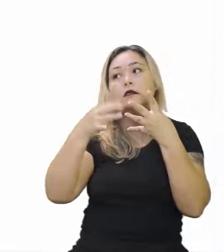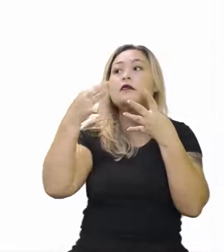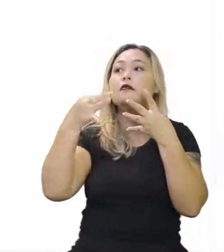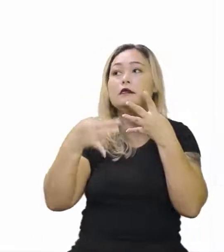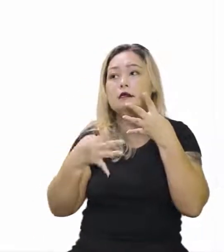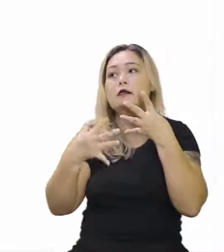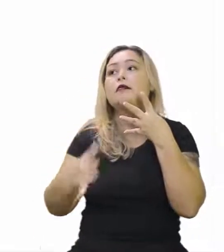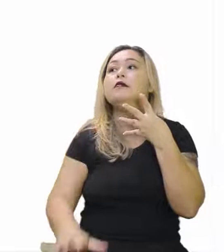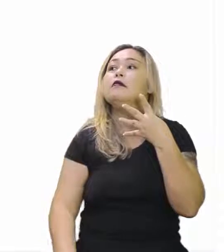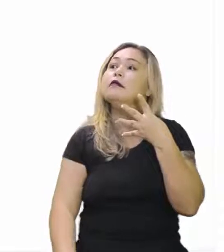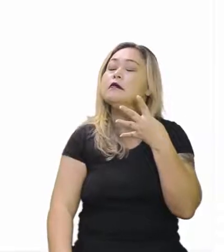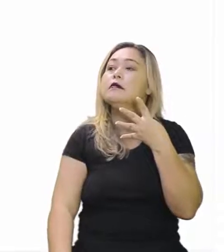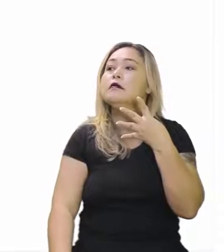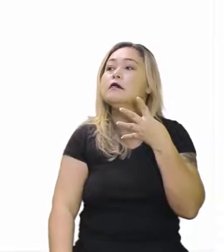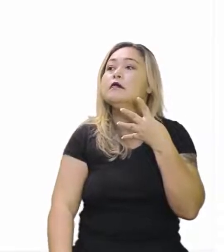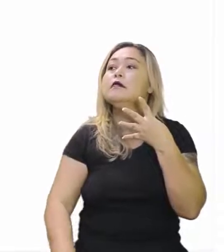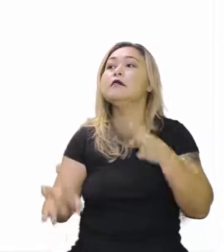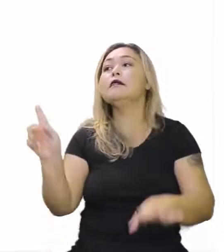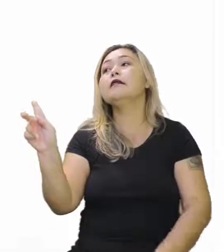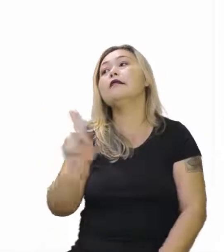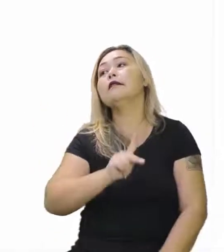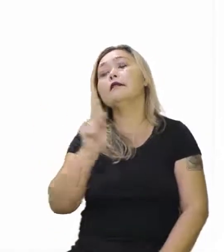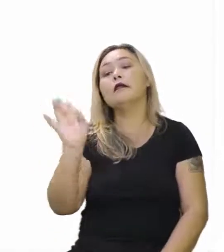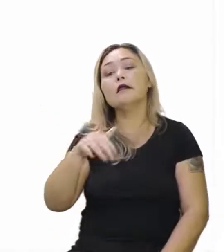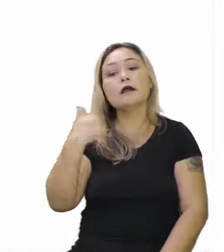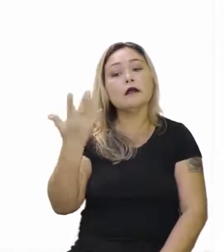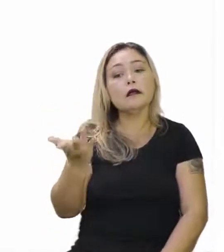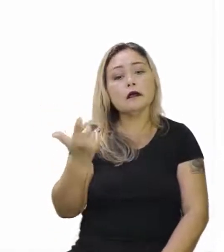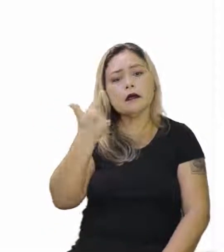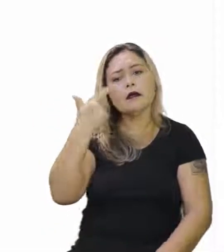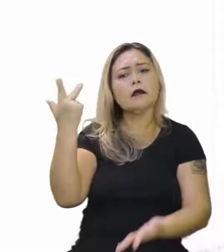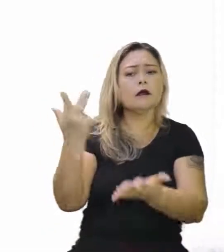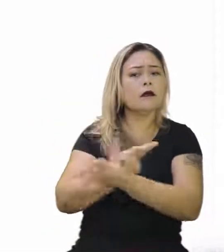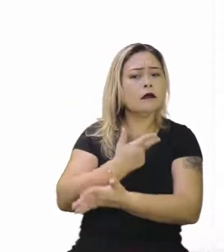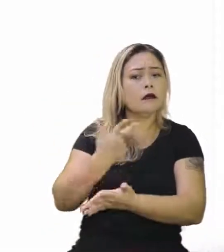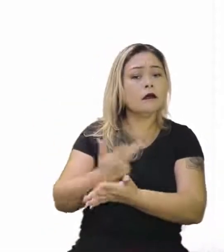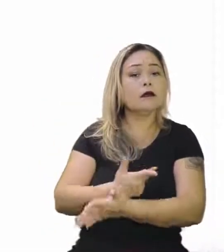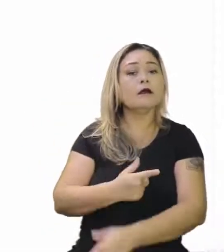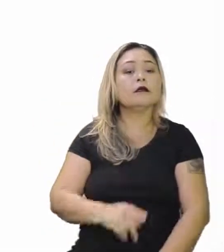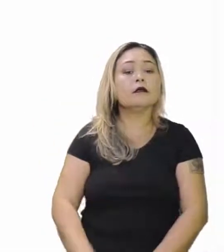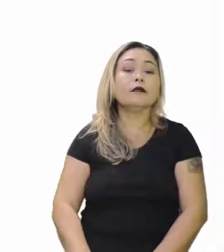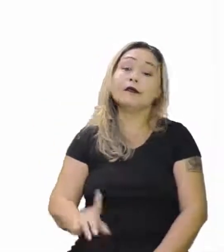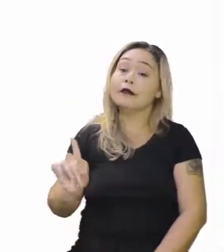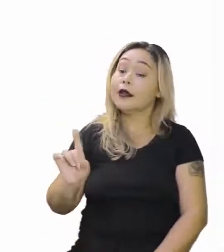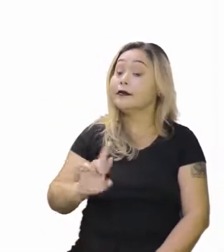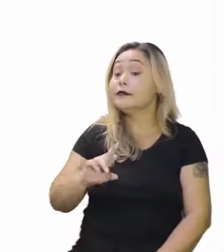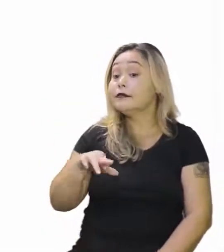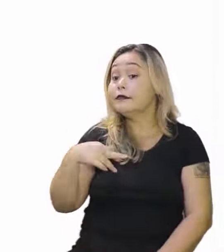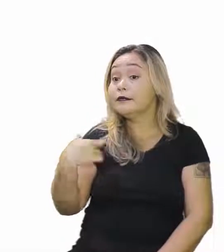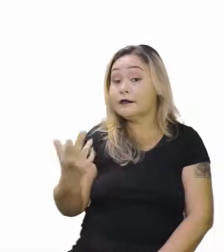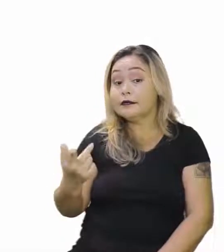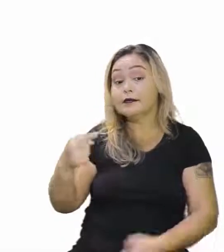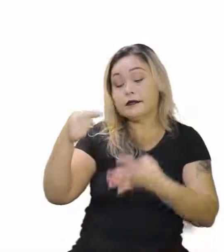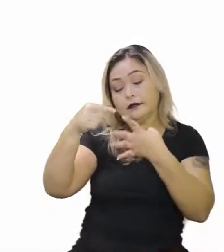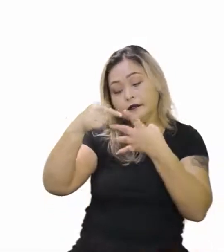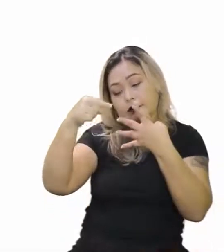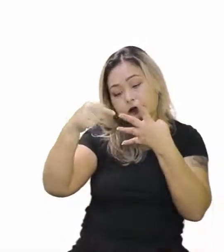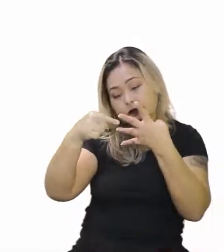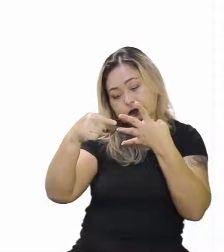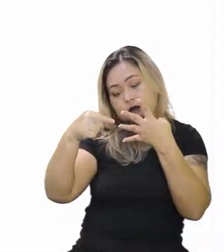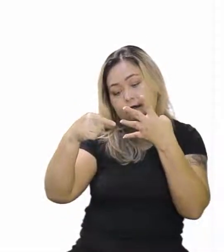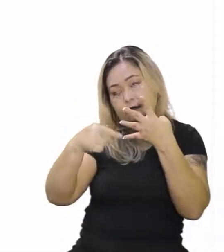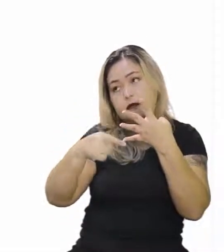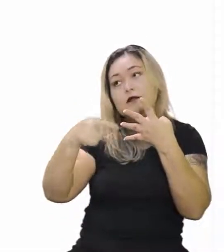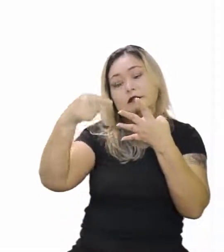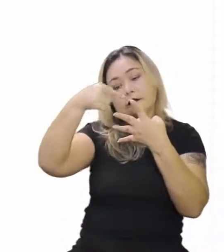e 4? Professor, eu achei que tinha uma errada. Pois é, mas a 1, 2,